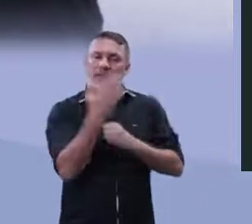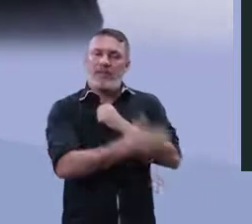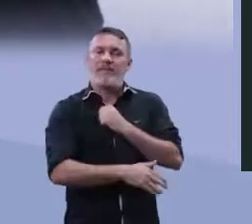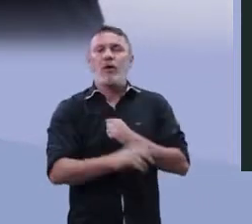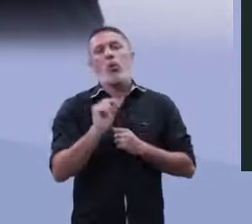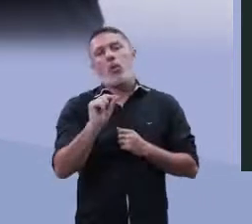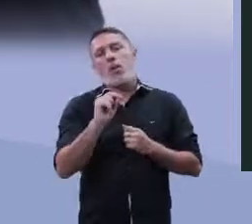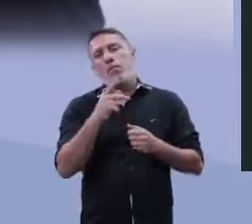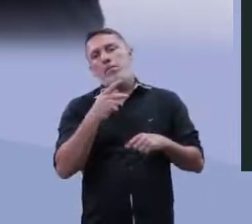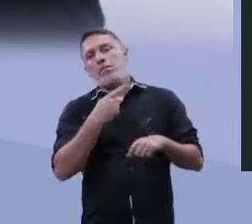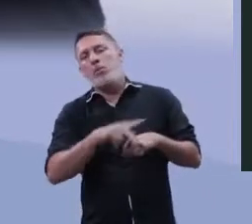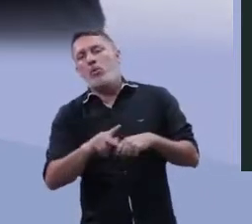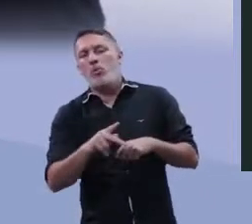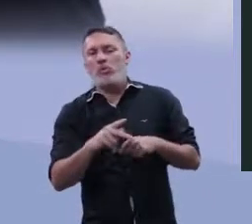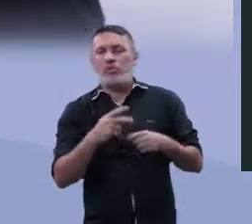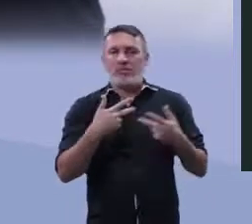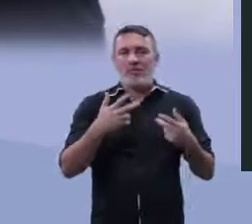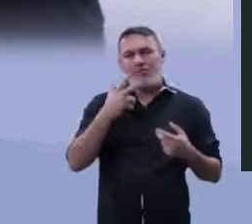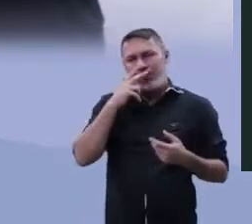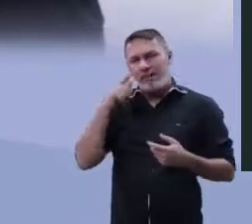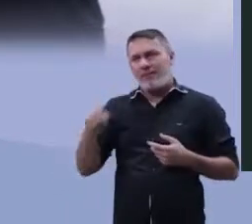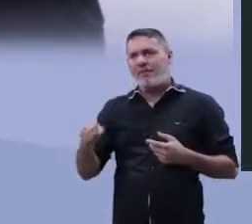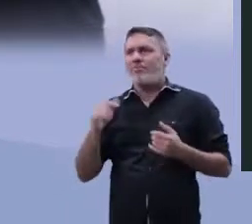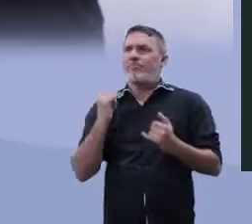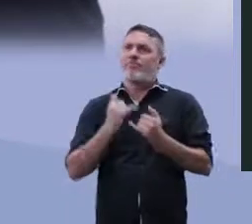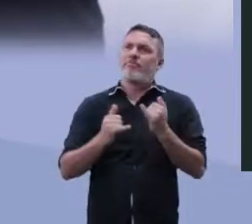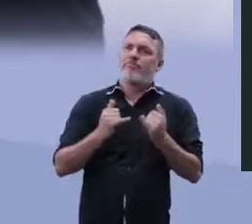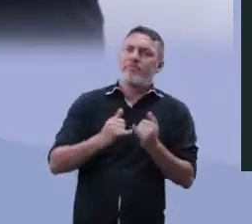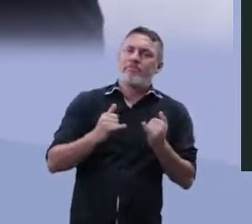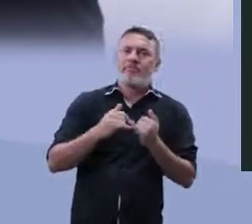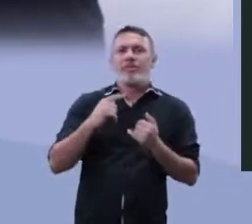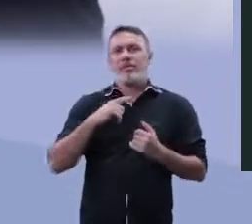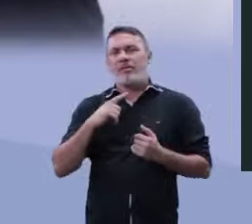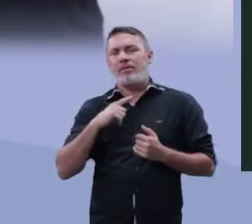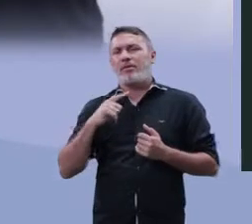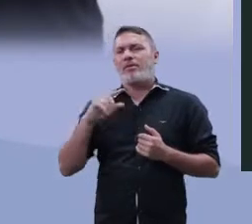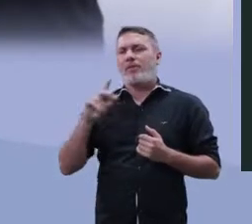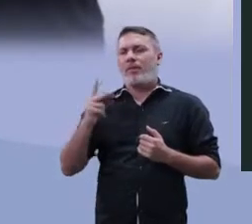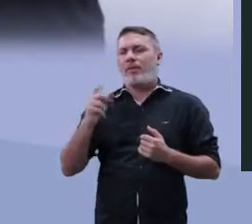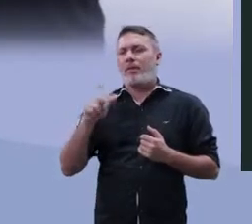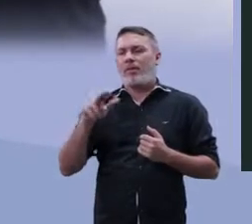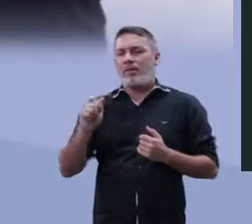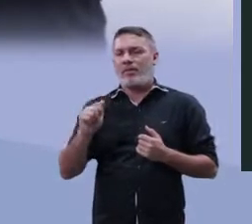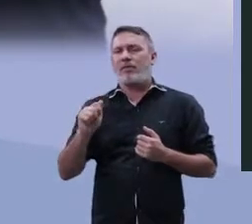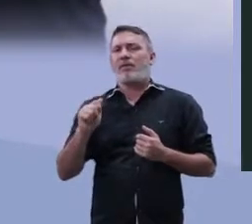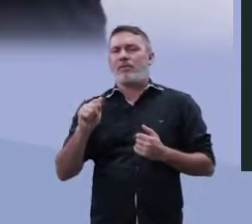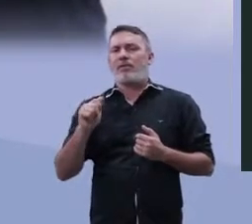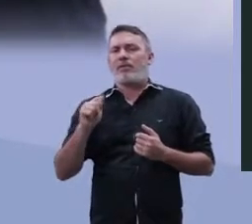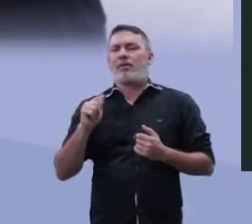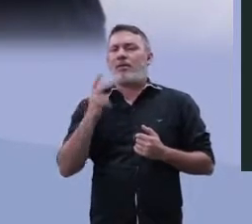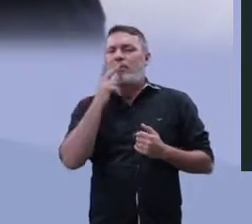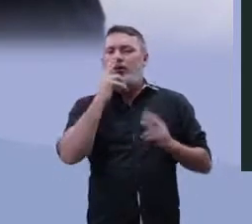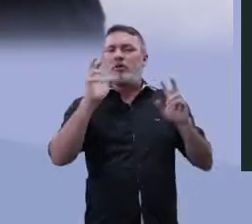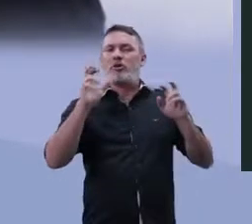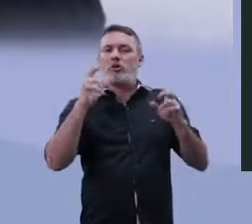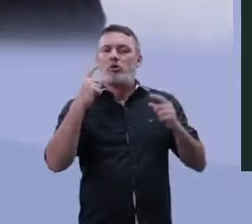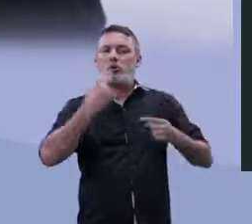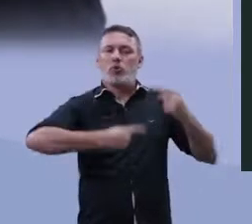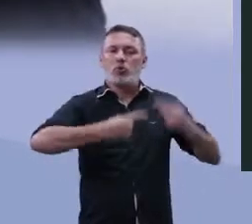uma pureza racial. Eu colocaria que o Silvio Romero vai numa linha semelhante à de Nina Rodrigues, que traz uma